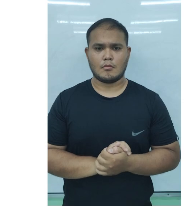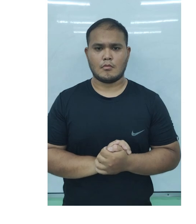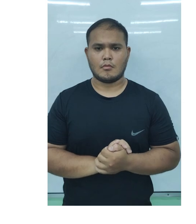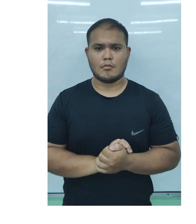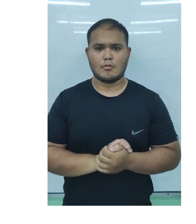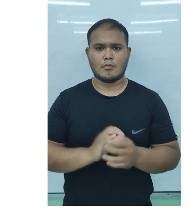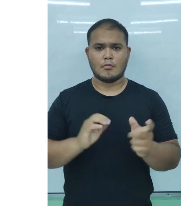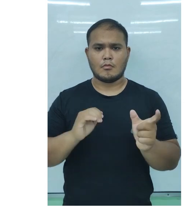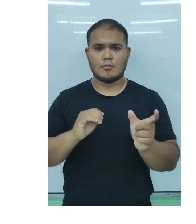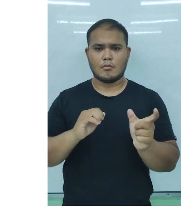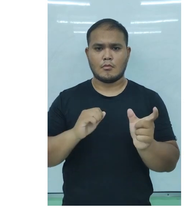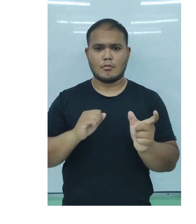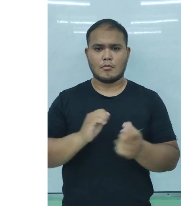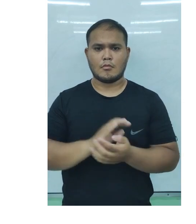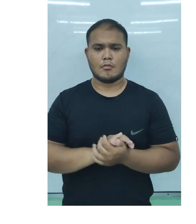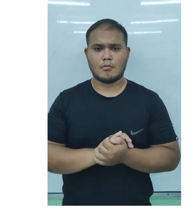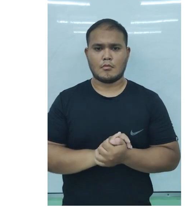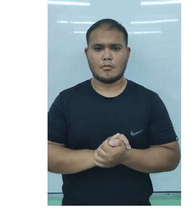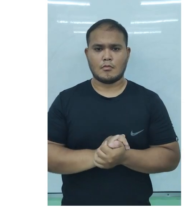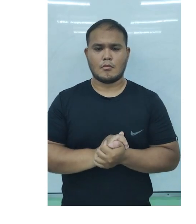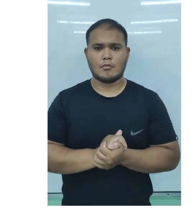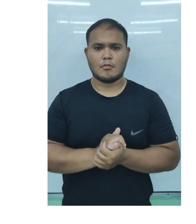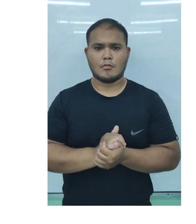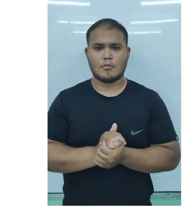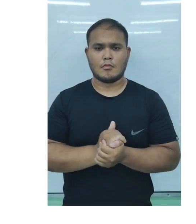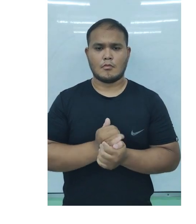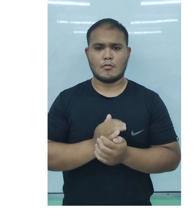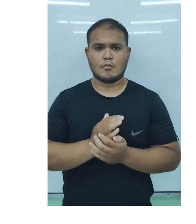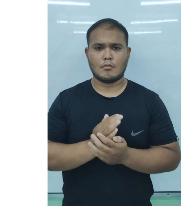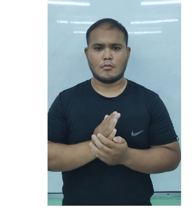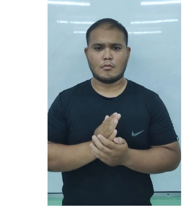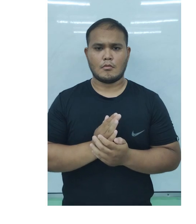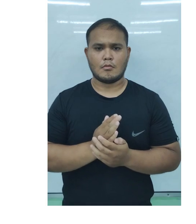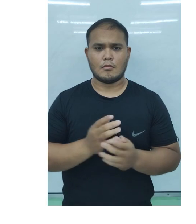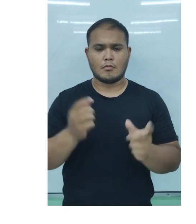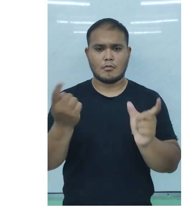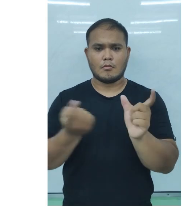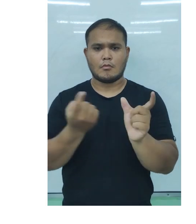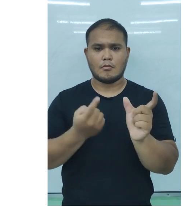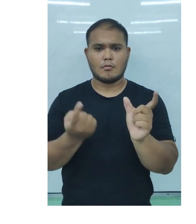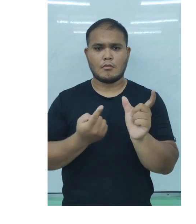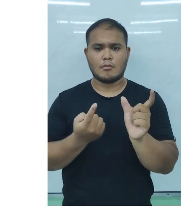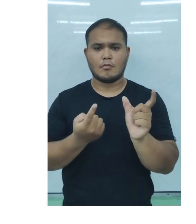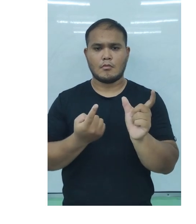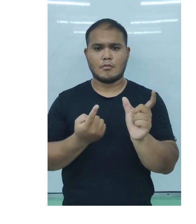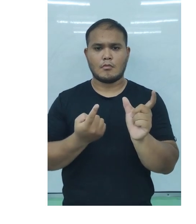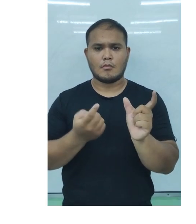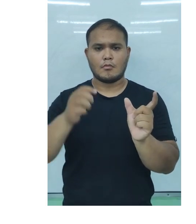Nós temos aqui no singular, nominativo e vocativo, acrio no masculino e no